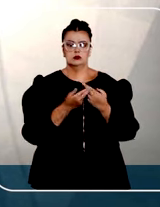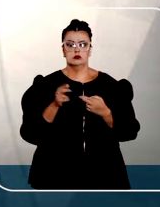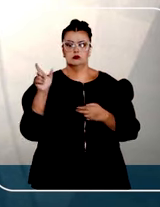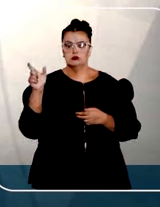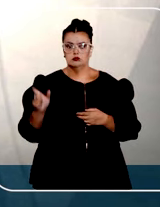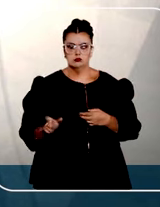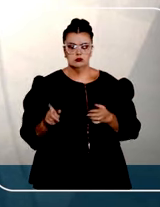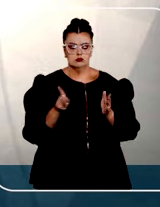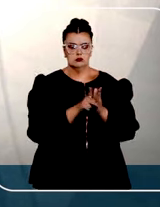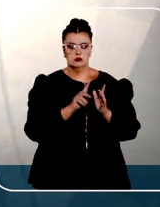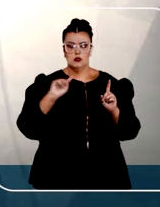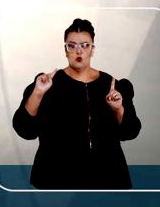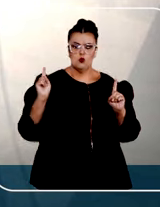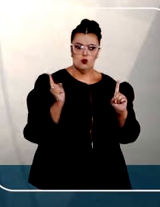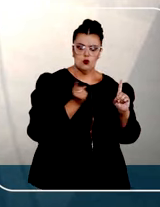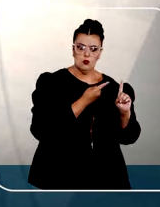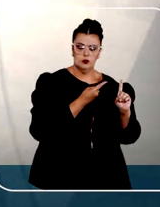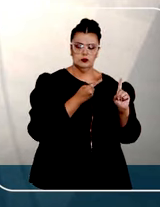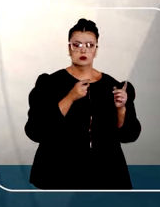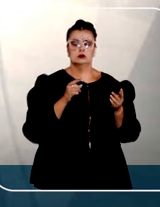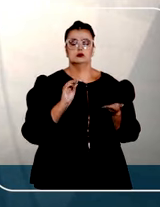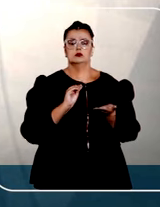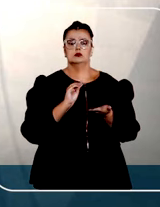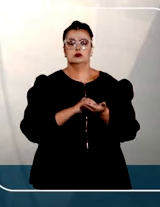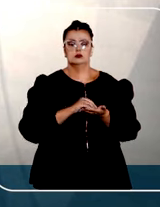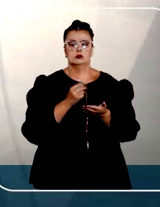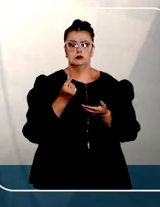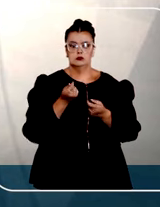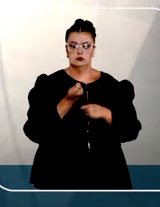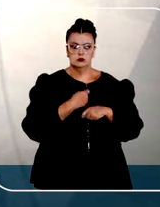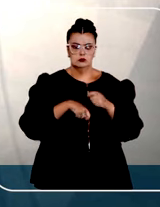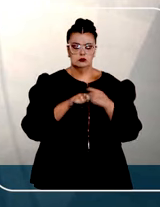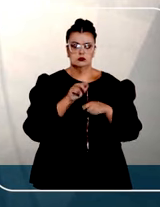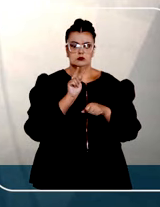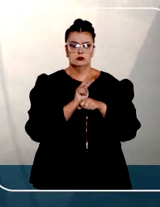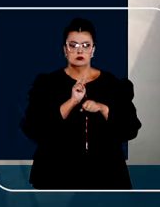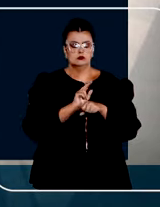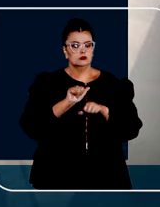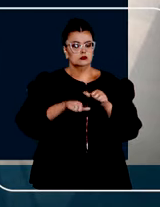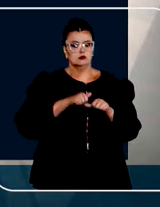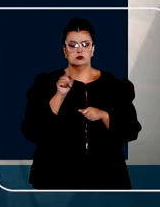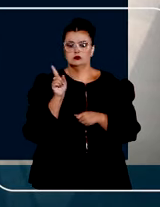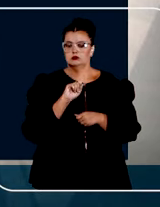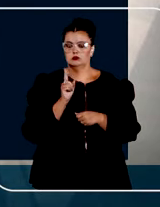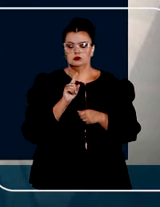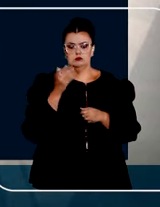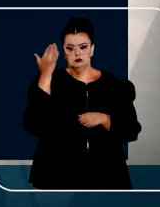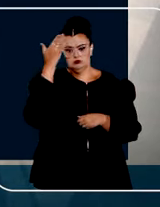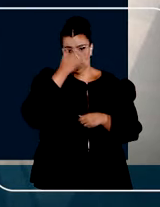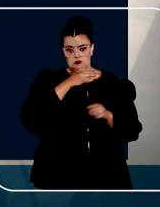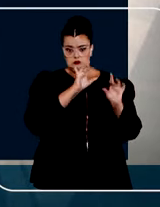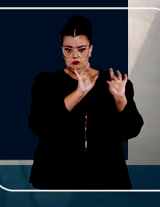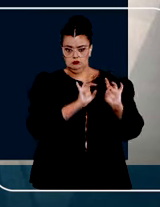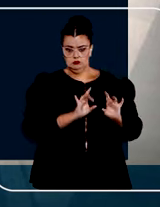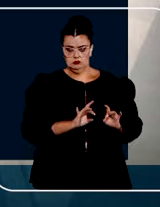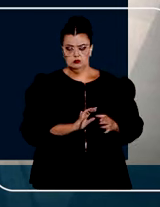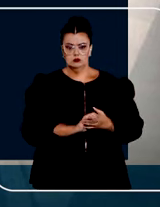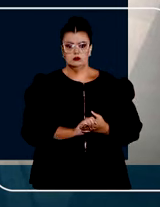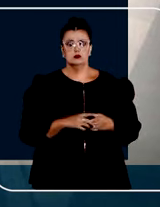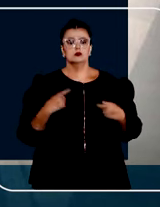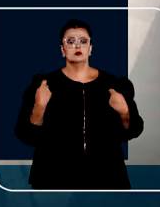de nosos de dano moral presumido a fixação de um valor mínimo para reparação não exige instrução probatória